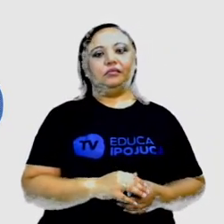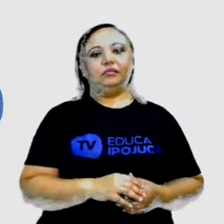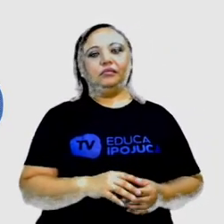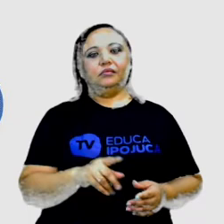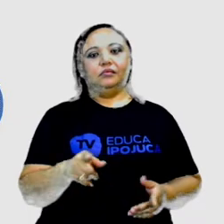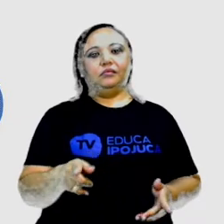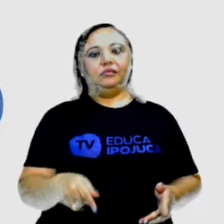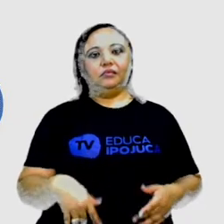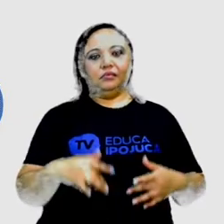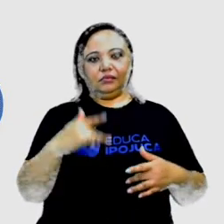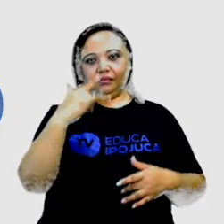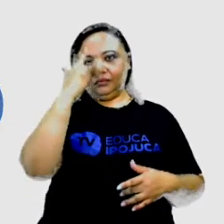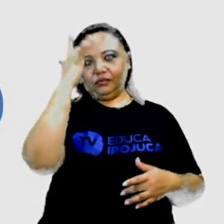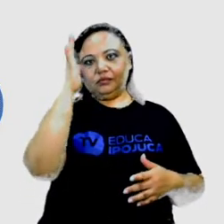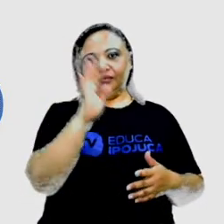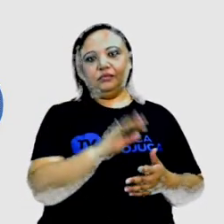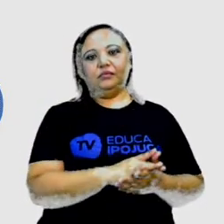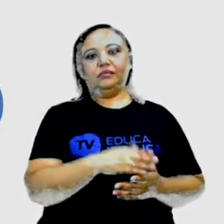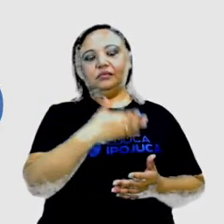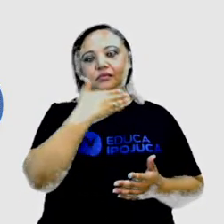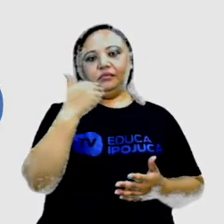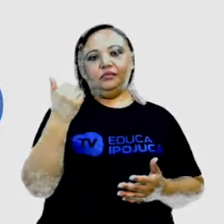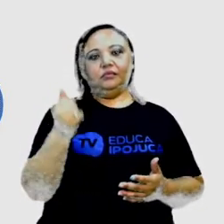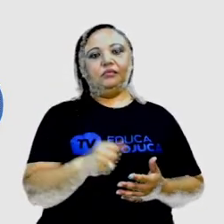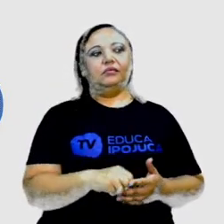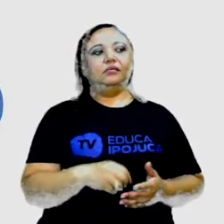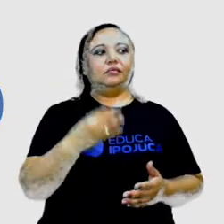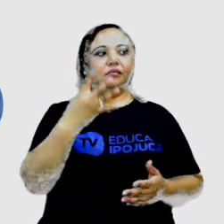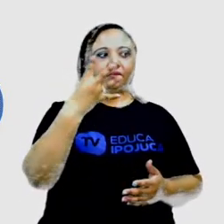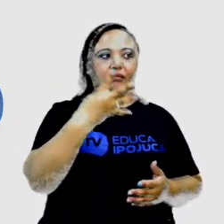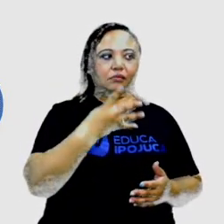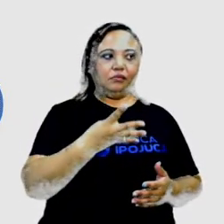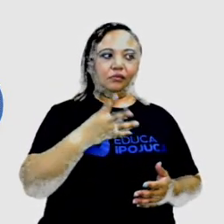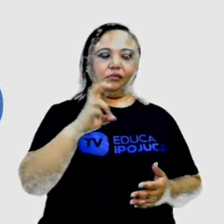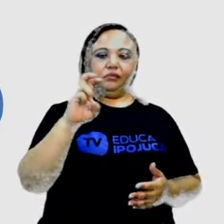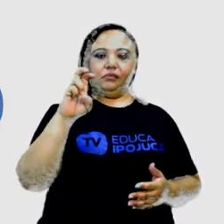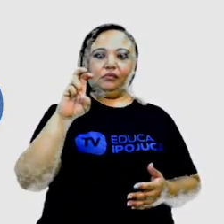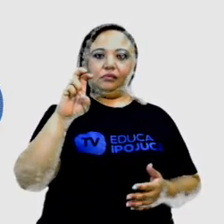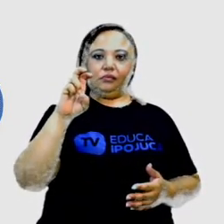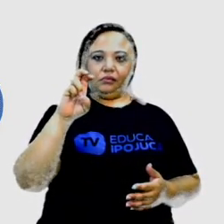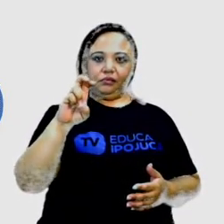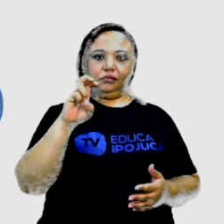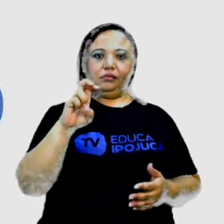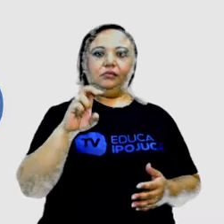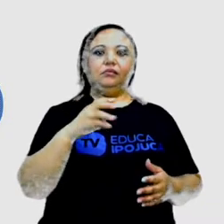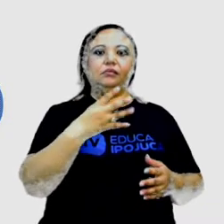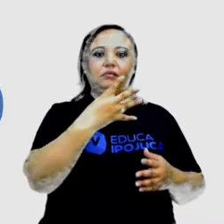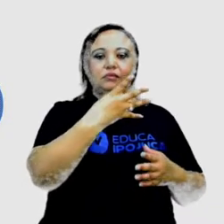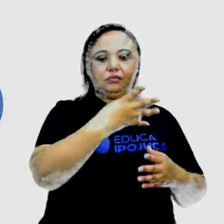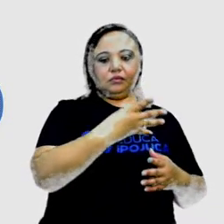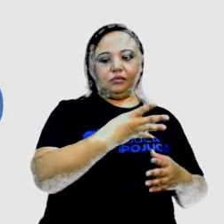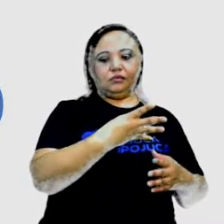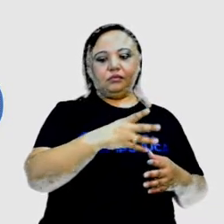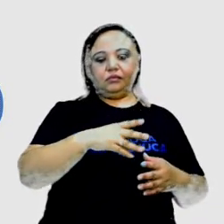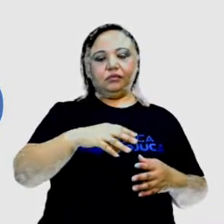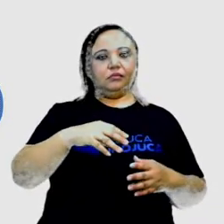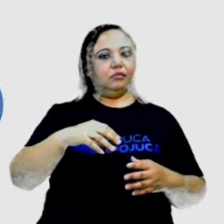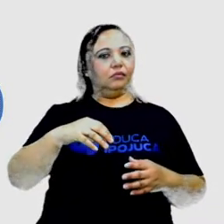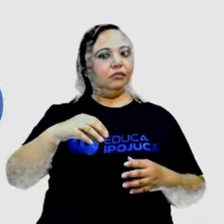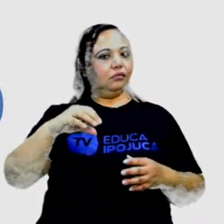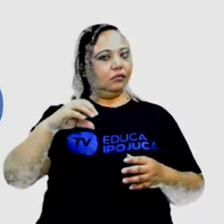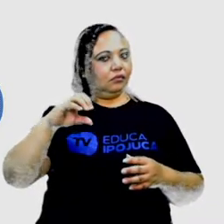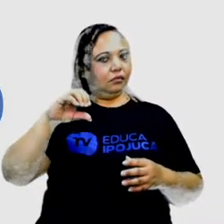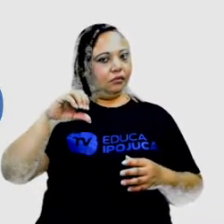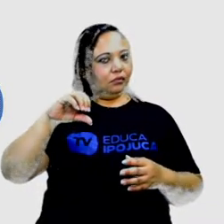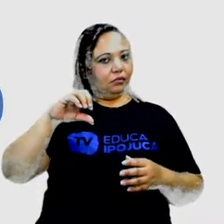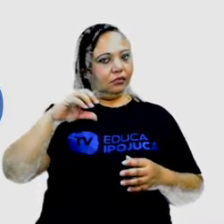isso que facilitou aí. Por exemplo, 45 é 4 mais 5, que dá 9, por isso que a gente consegue dizer